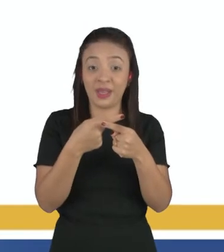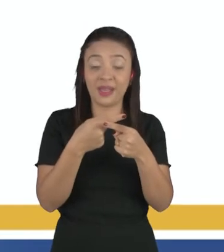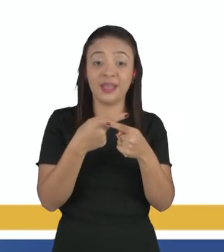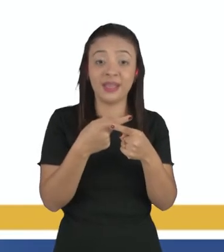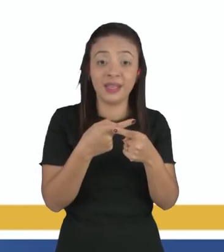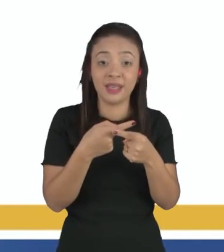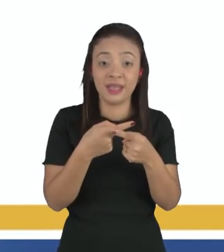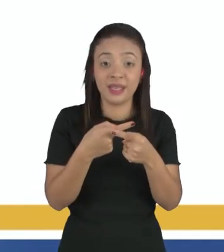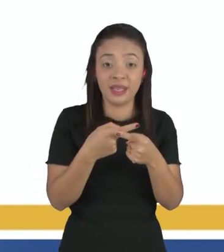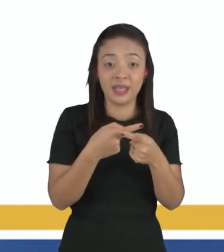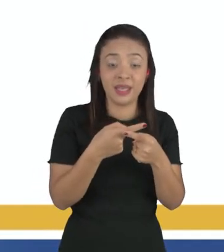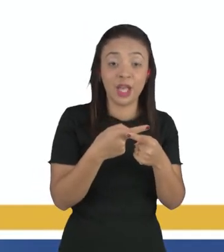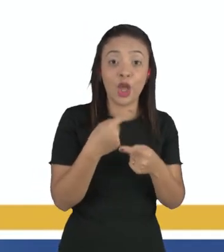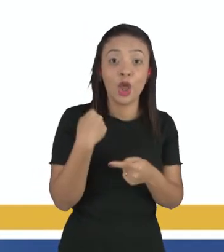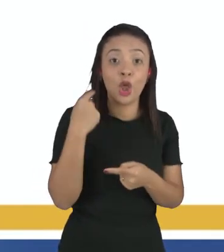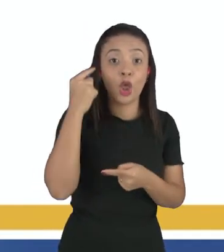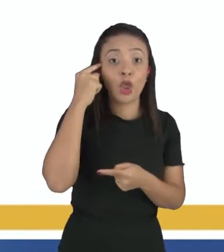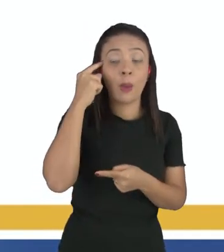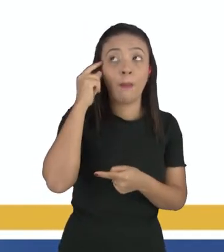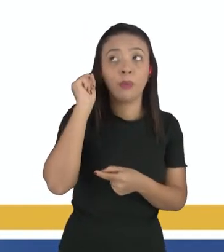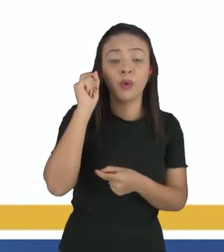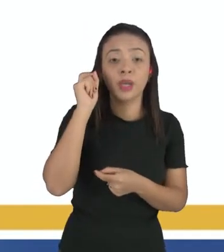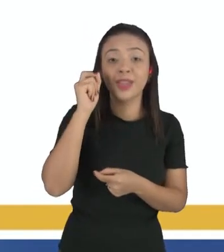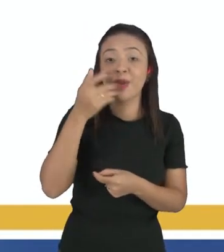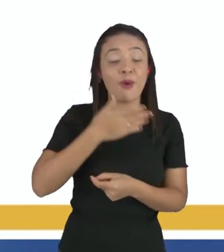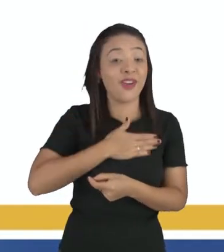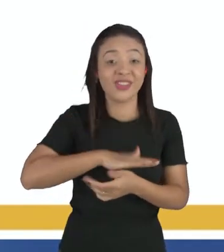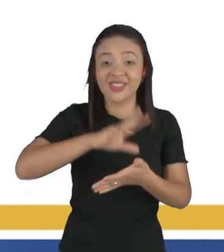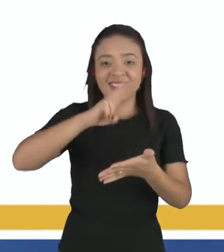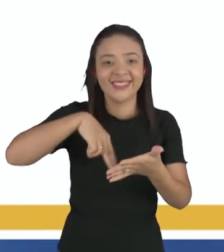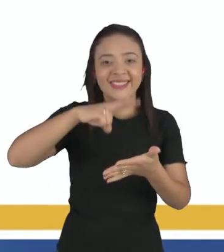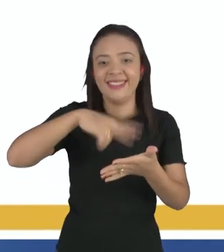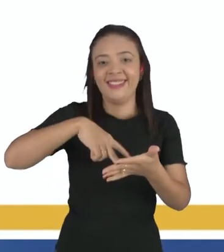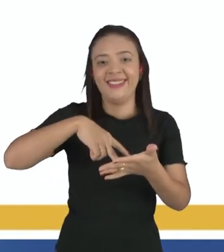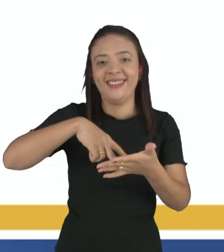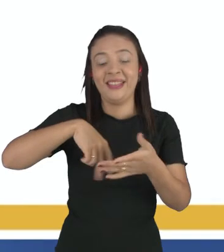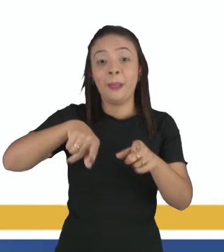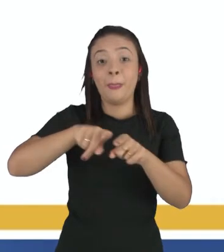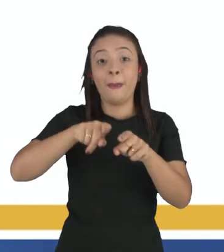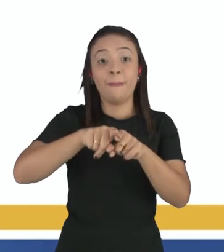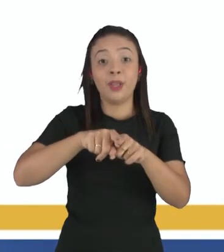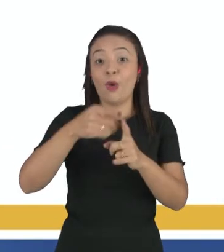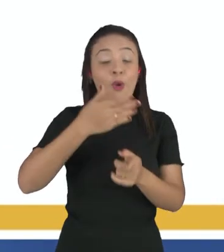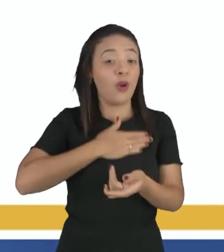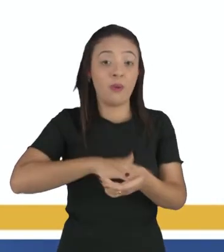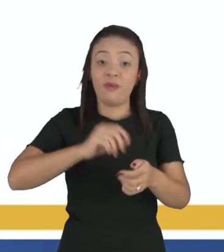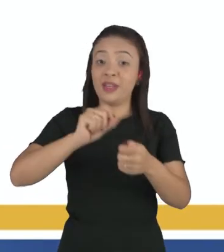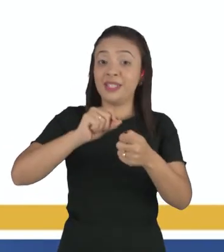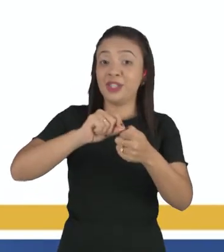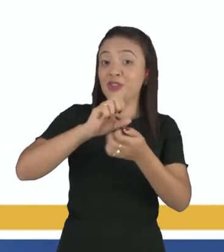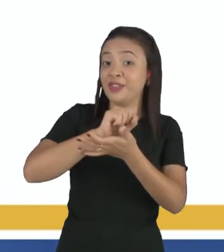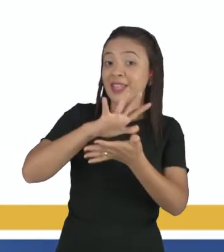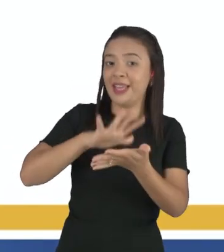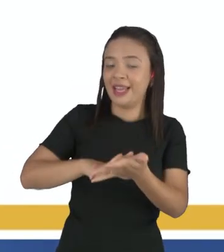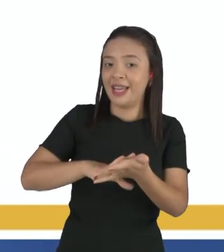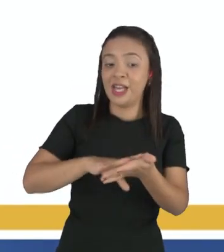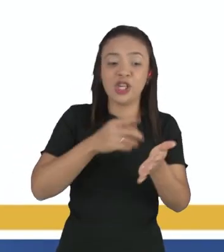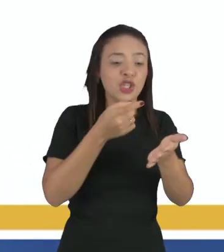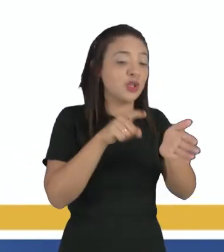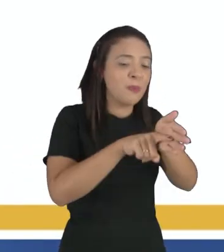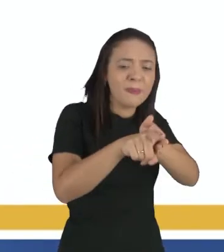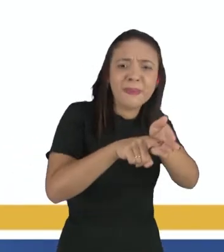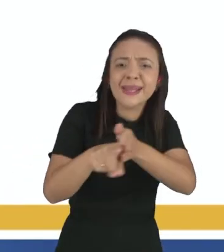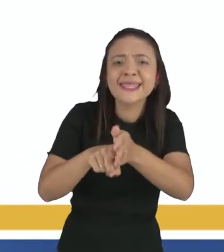vezes nos despertamos pouco para a leitura e a assiduidade dos exercícios e procurar as respostas no